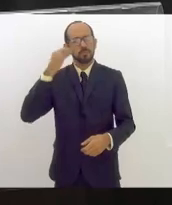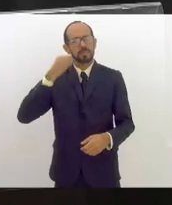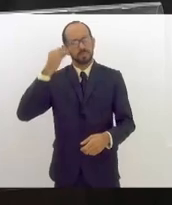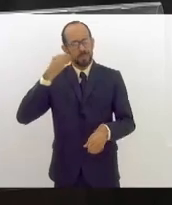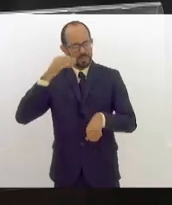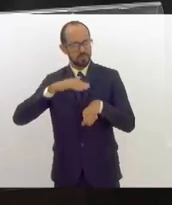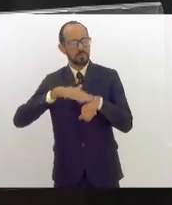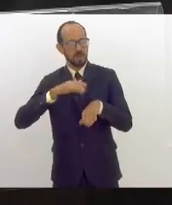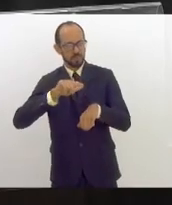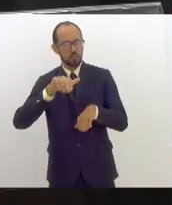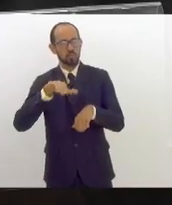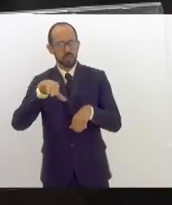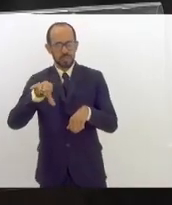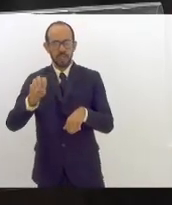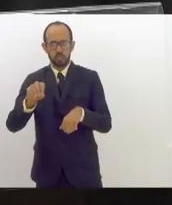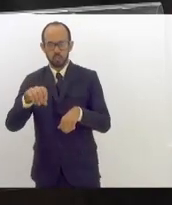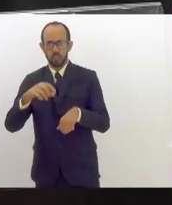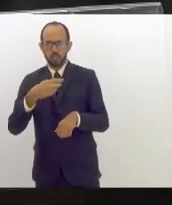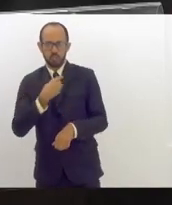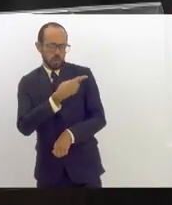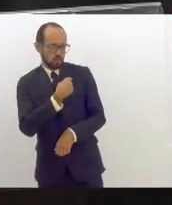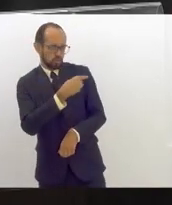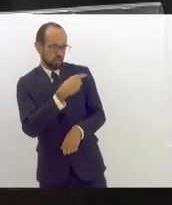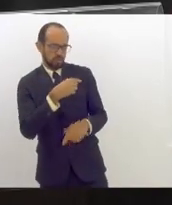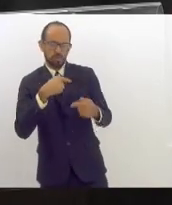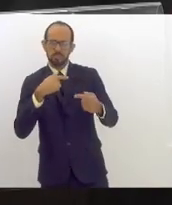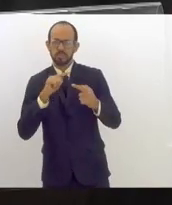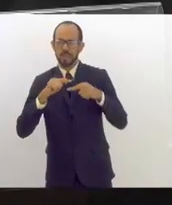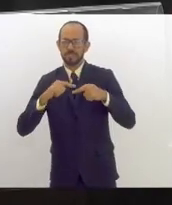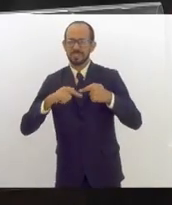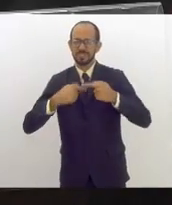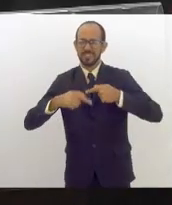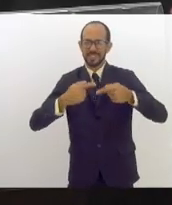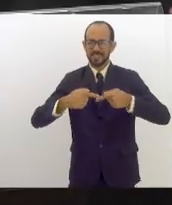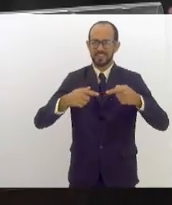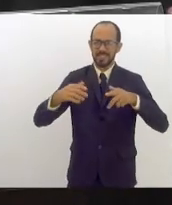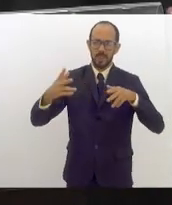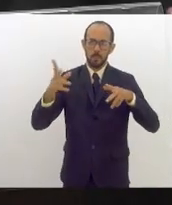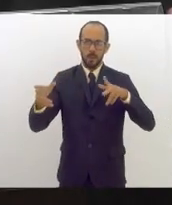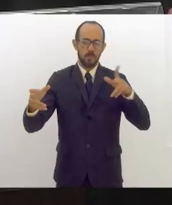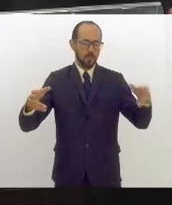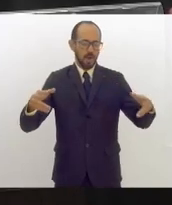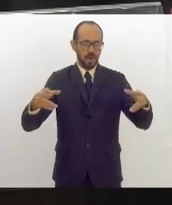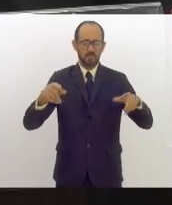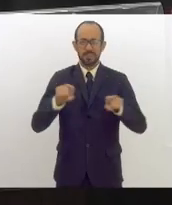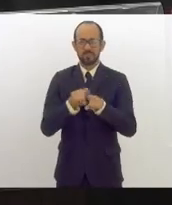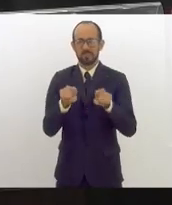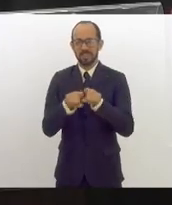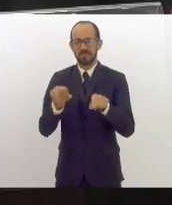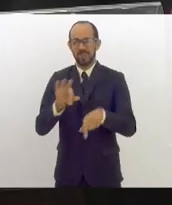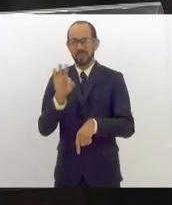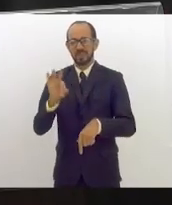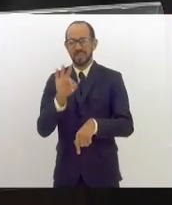Pode não parecer mas nós somos da mesma geração eu sei que não parece inclusive de faculdade presidente